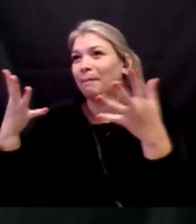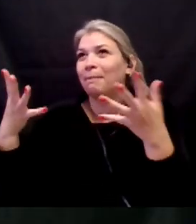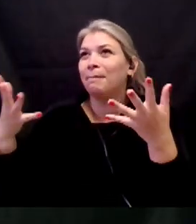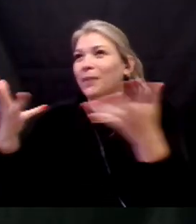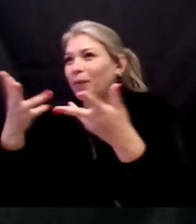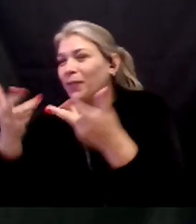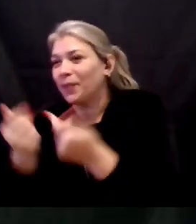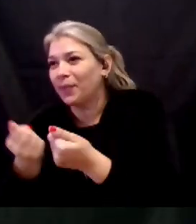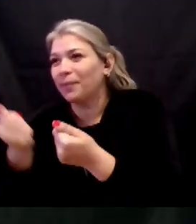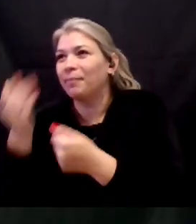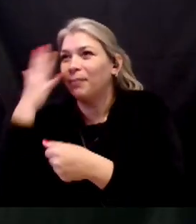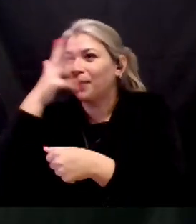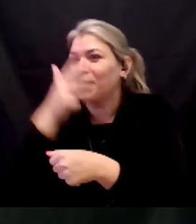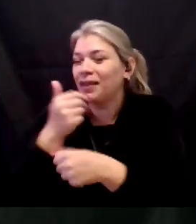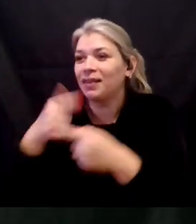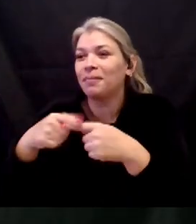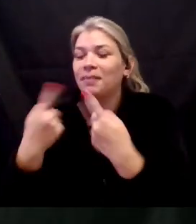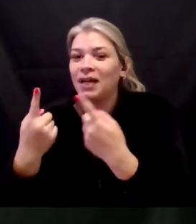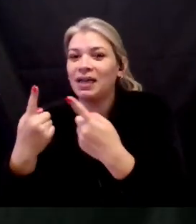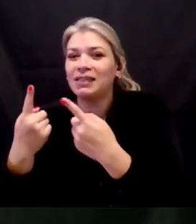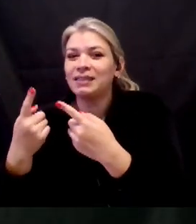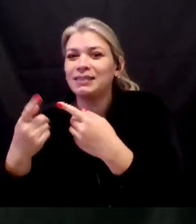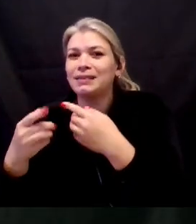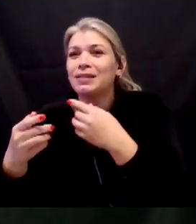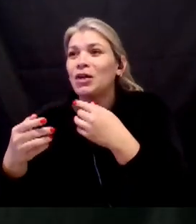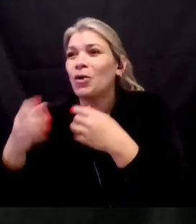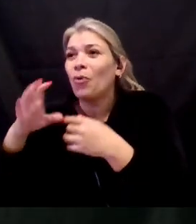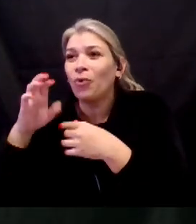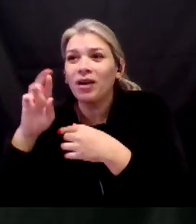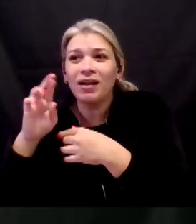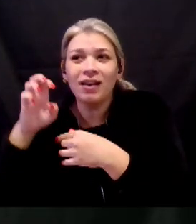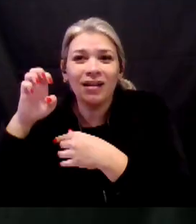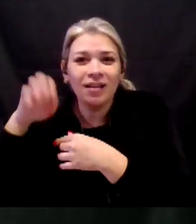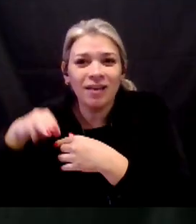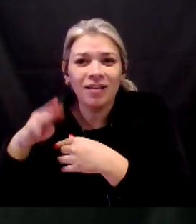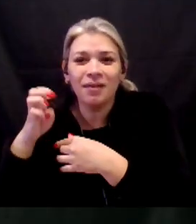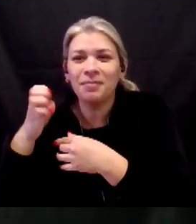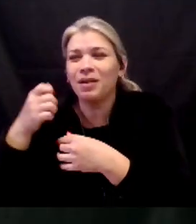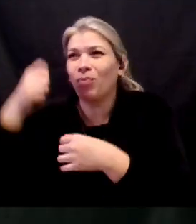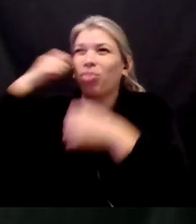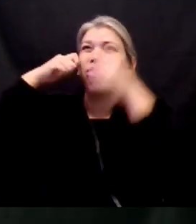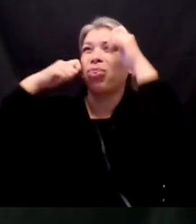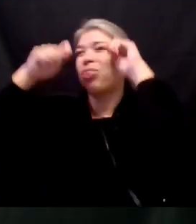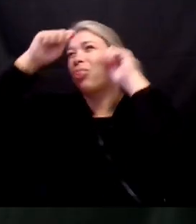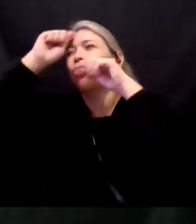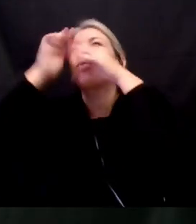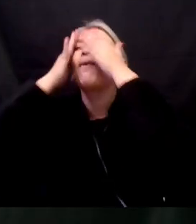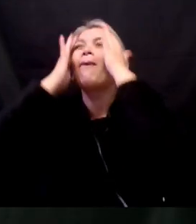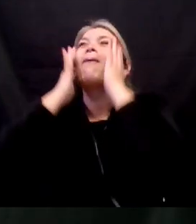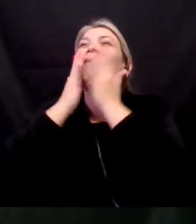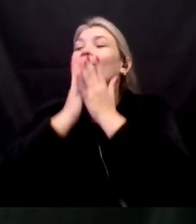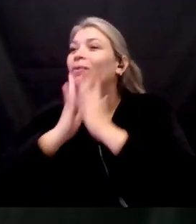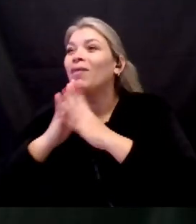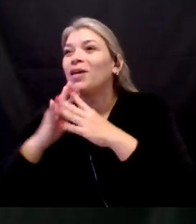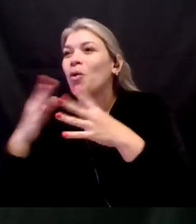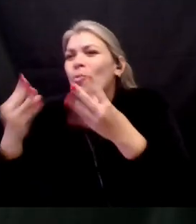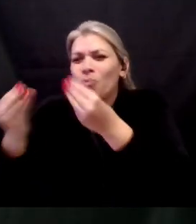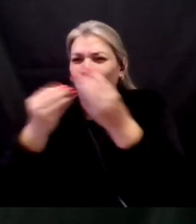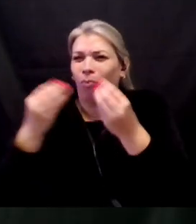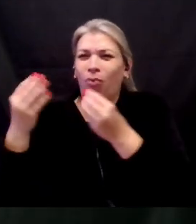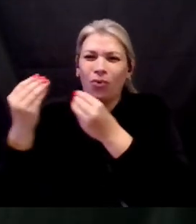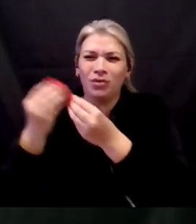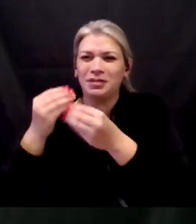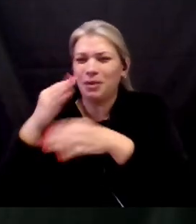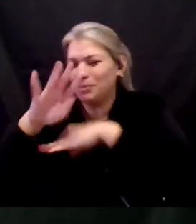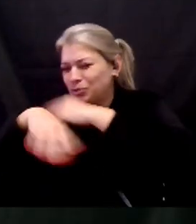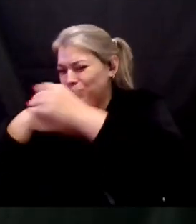passa 15 produtos no rosto, você não sabe para que serve. Às vezes você coloca um e ativa uma coisa, desativa a outra, faz uma